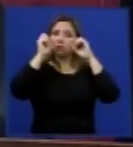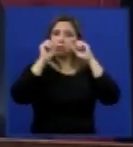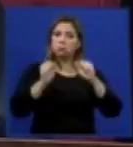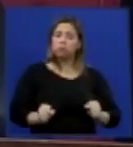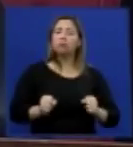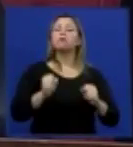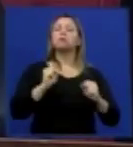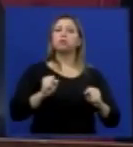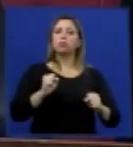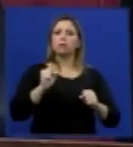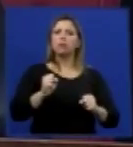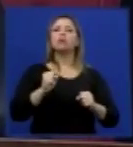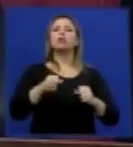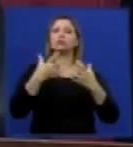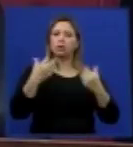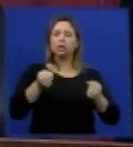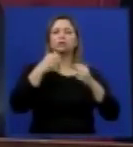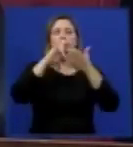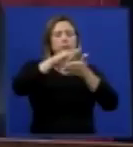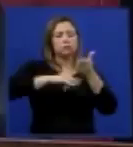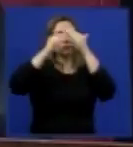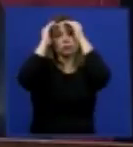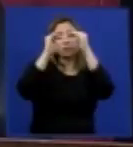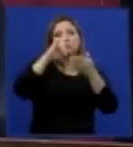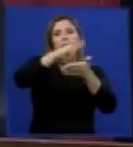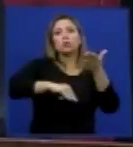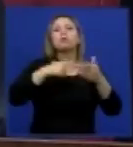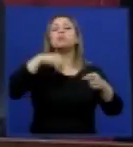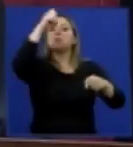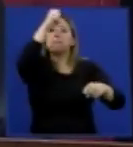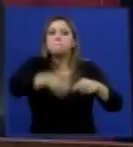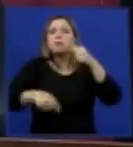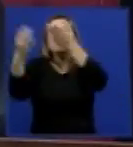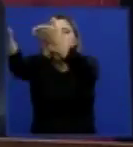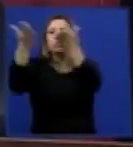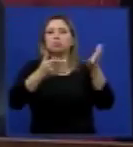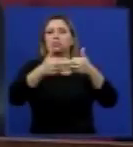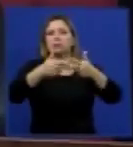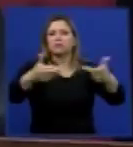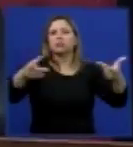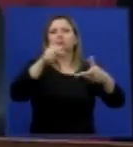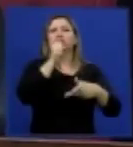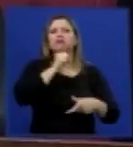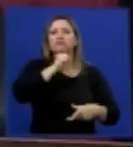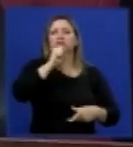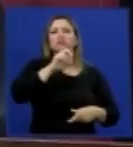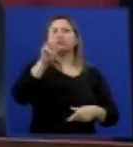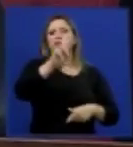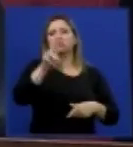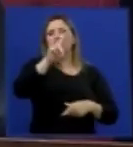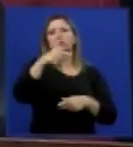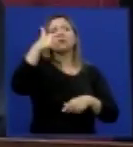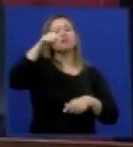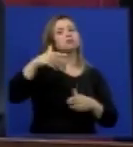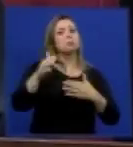de proibir a entrada de resíduos perigosos estrangeiros e outros resíduos em seu território.